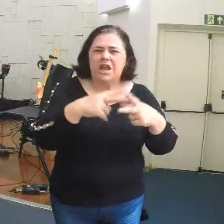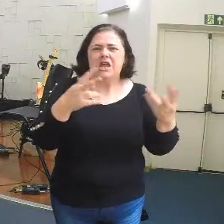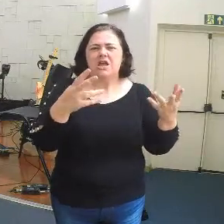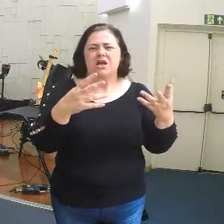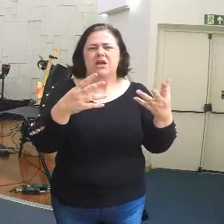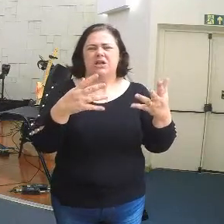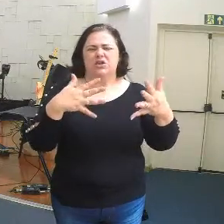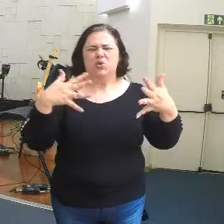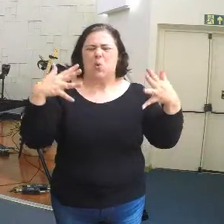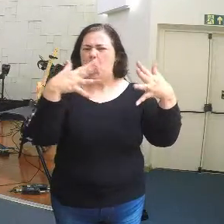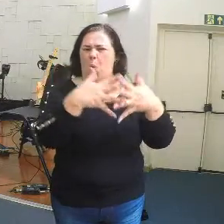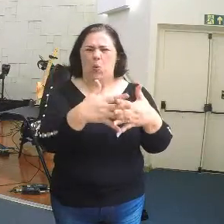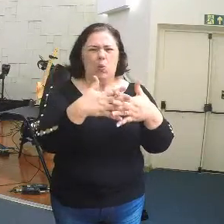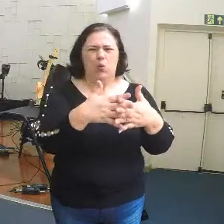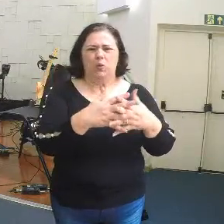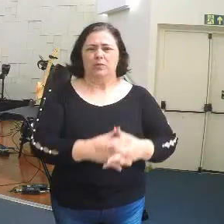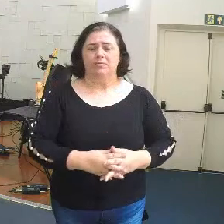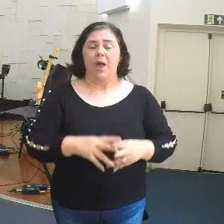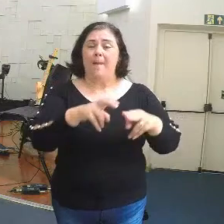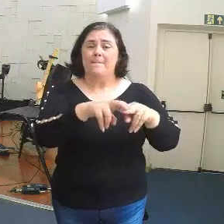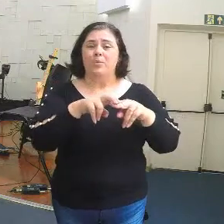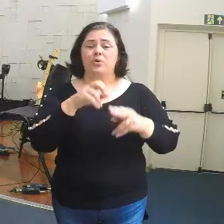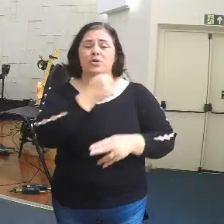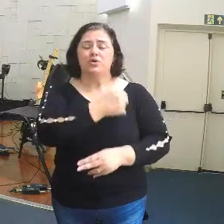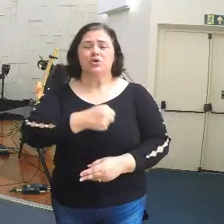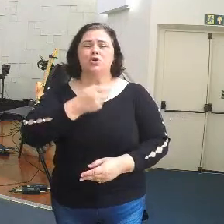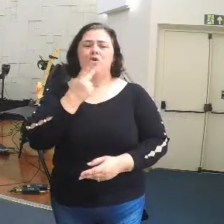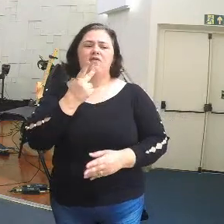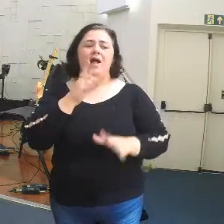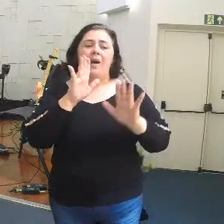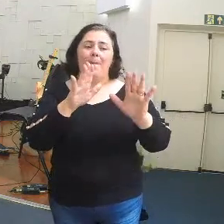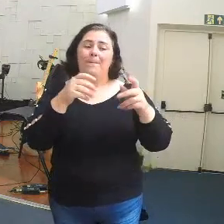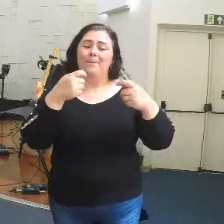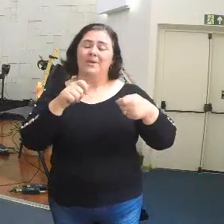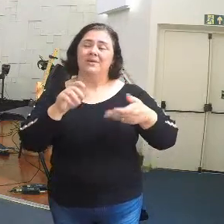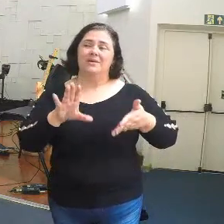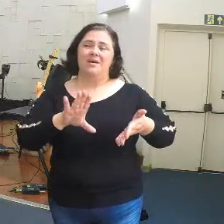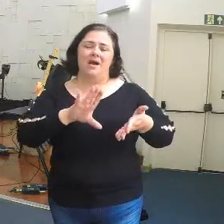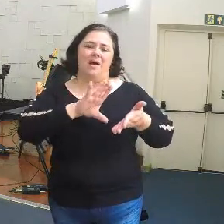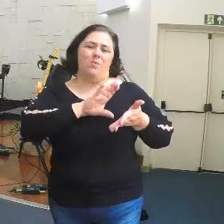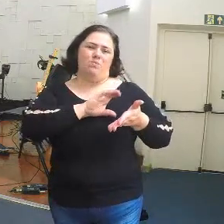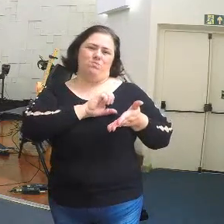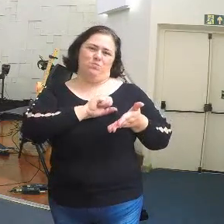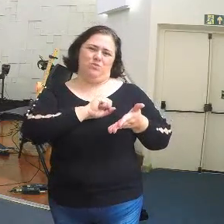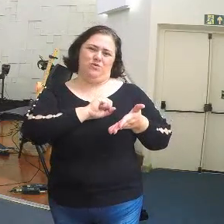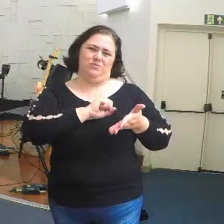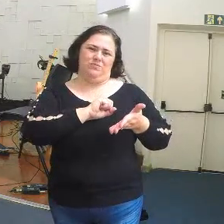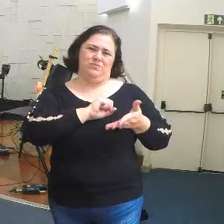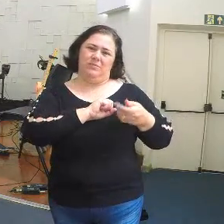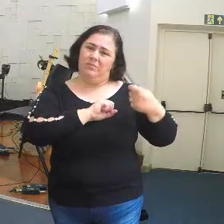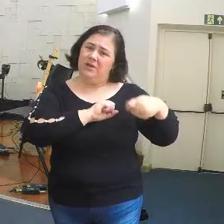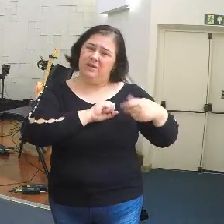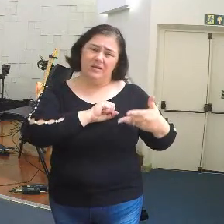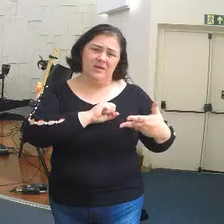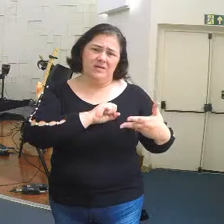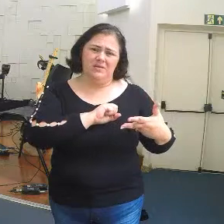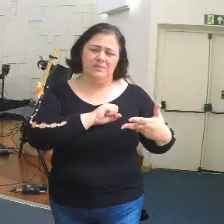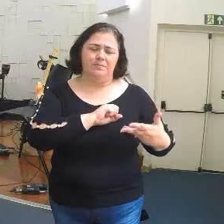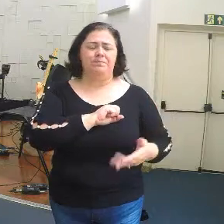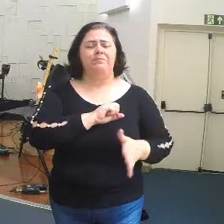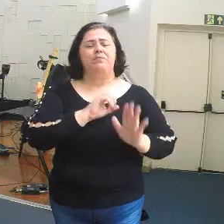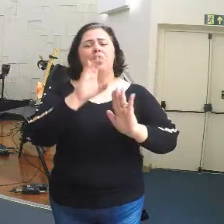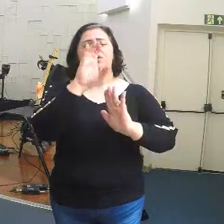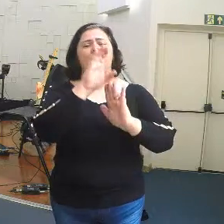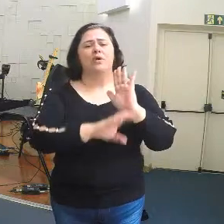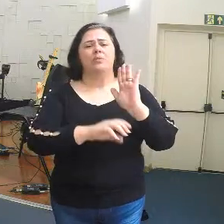ao amor. Então, nós vemos, meus irmãos, nessa primeira carta, por exemplo, que João é muito enfático. No capítulo 2, versículo 18 e 19, ele